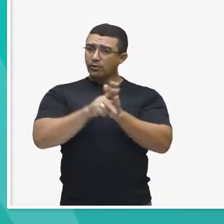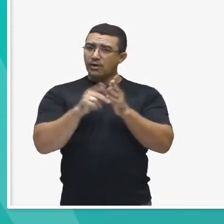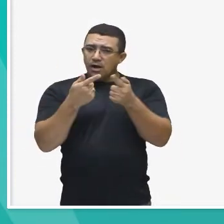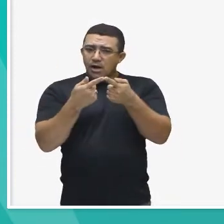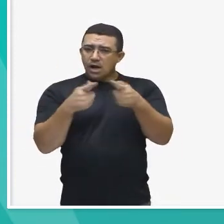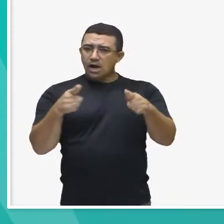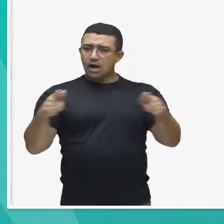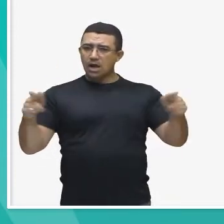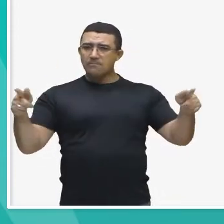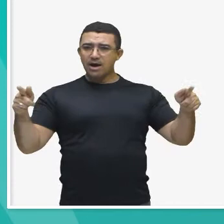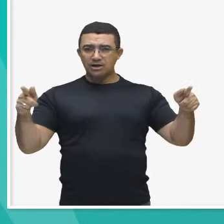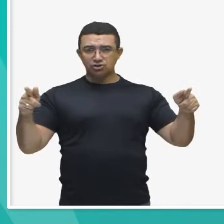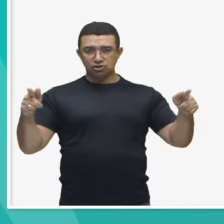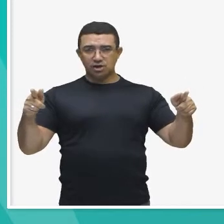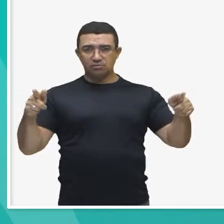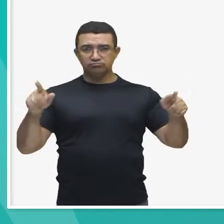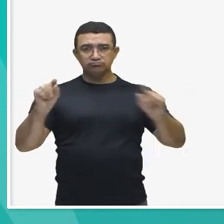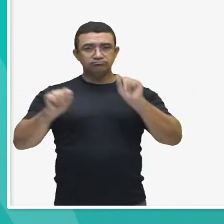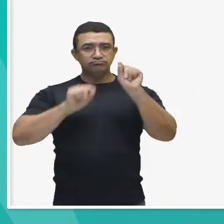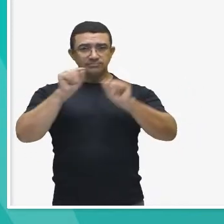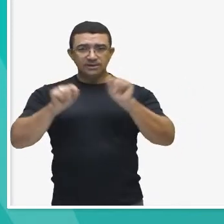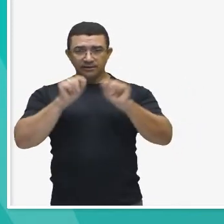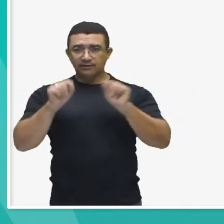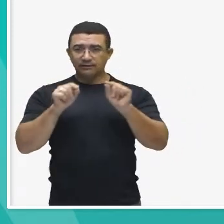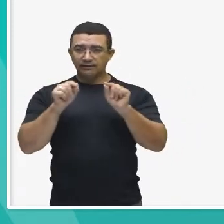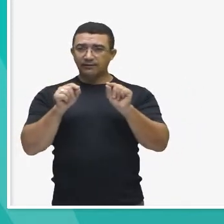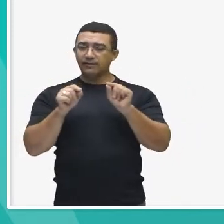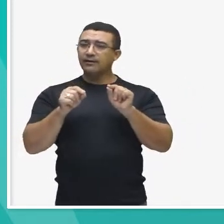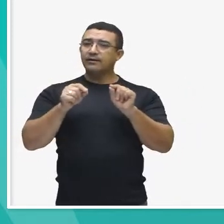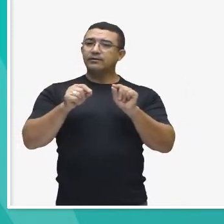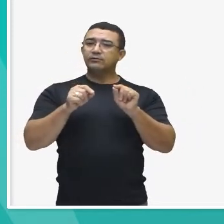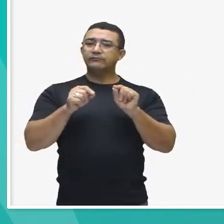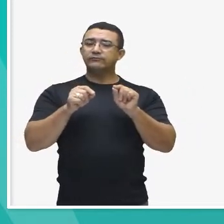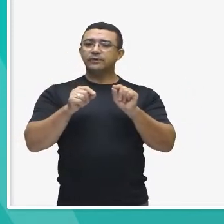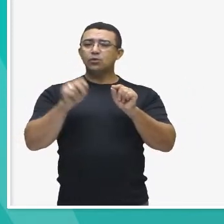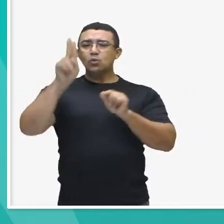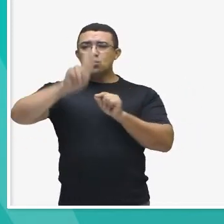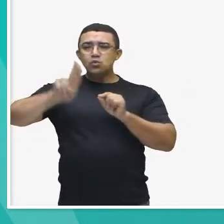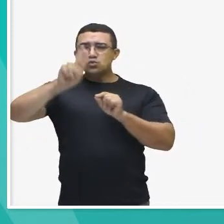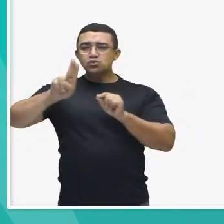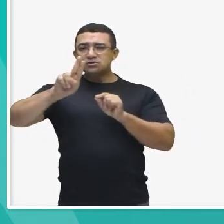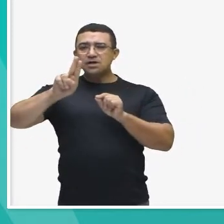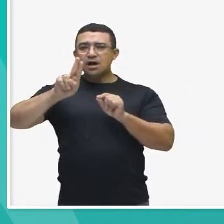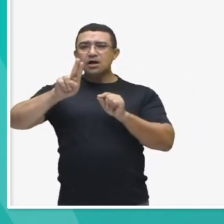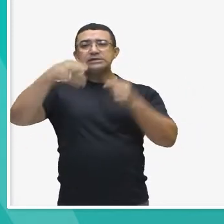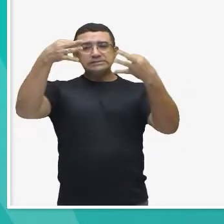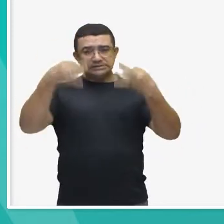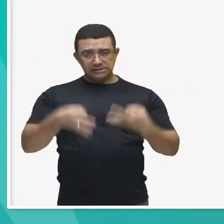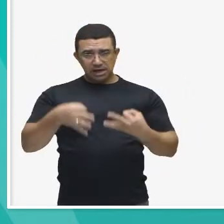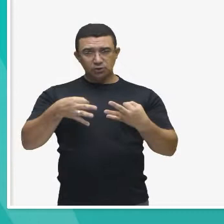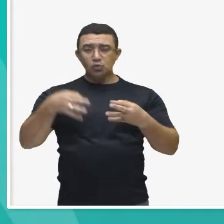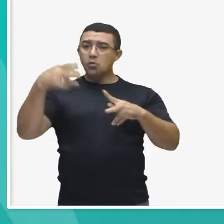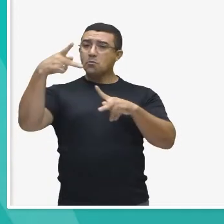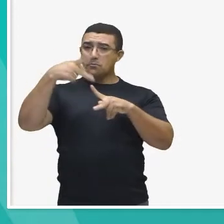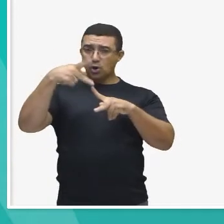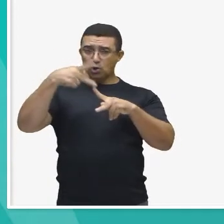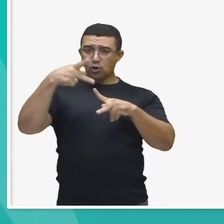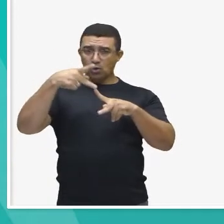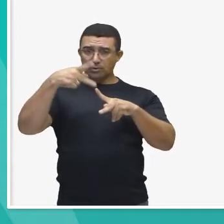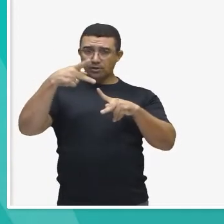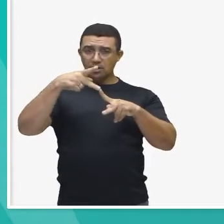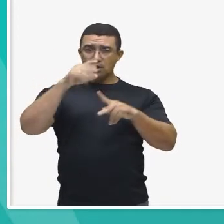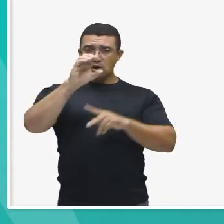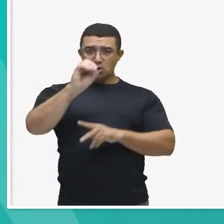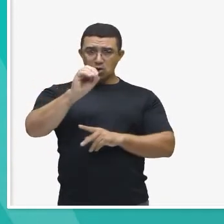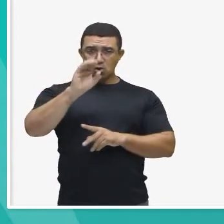da correta, né? Da correta colocação dos pronomes oblíquo átonos. Vocês também